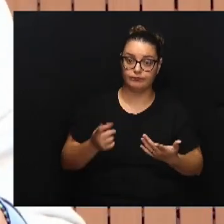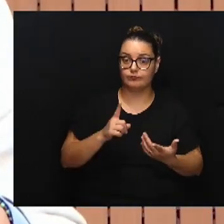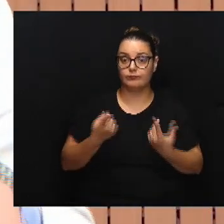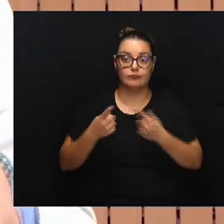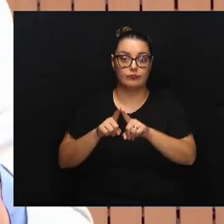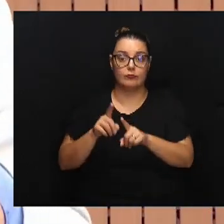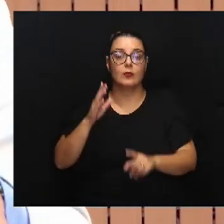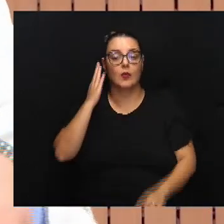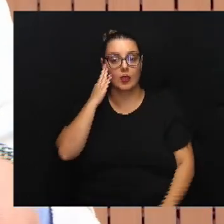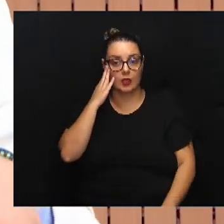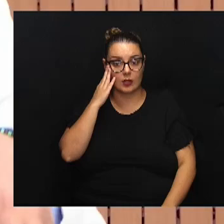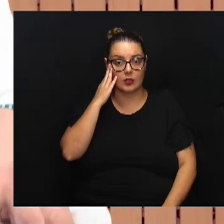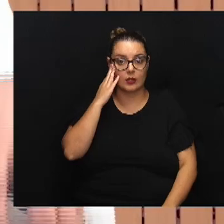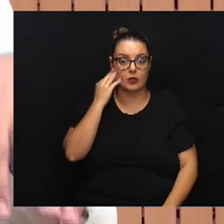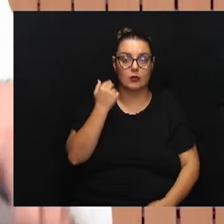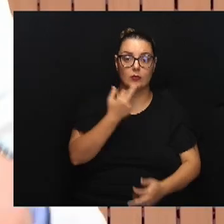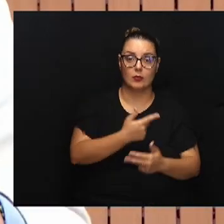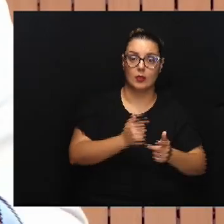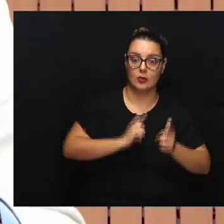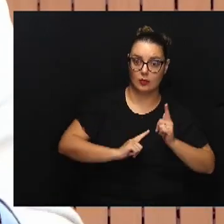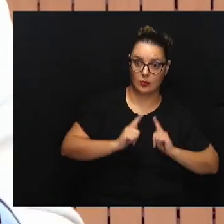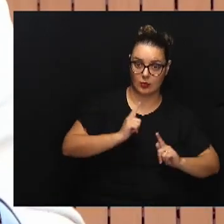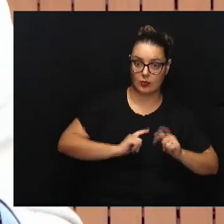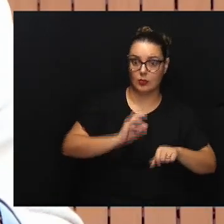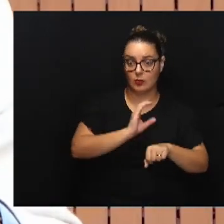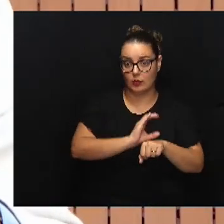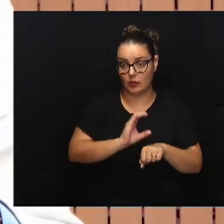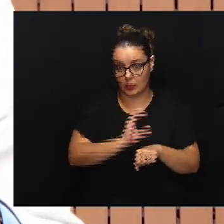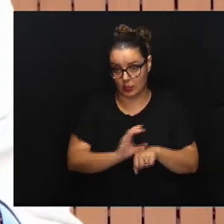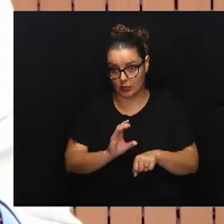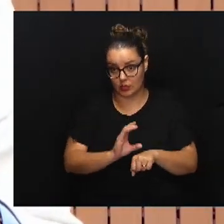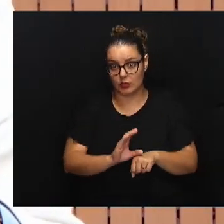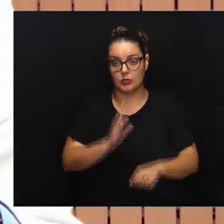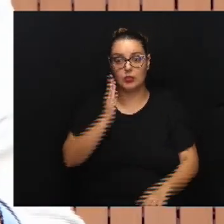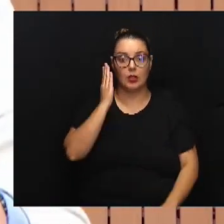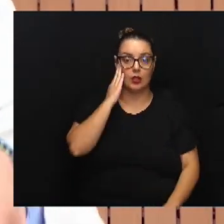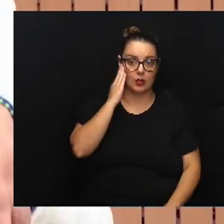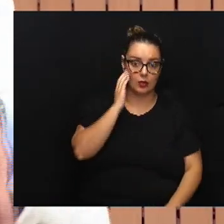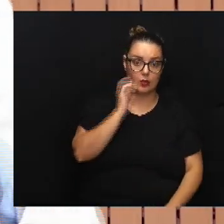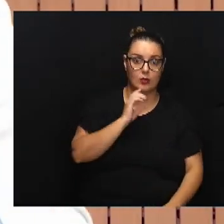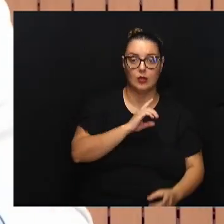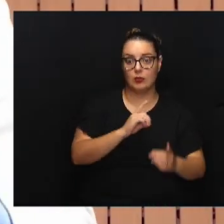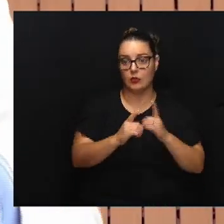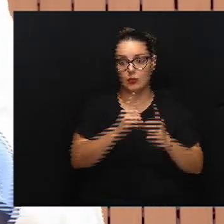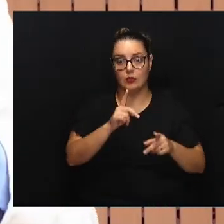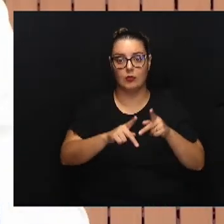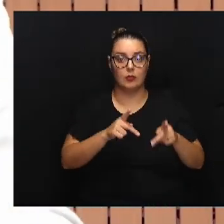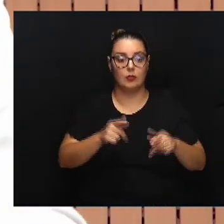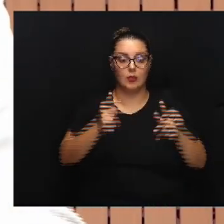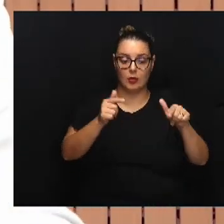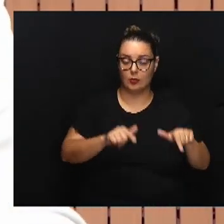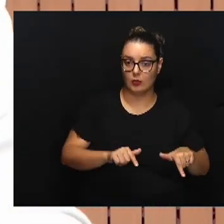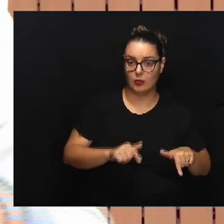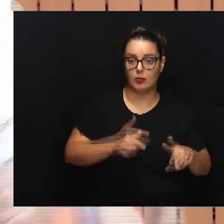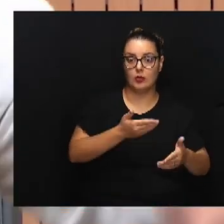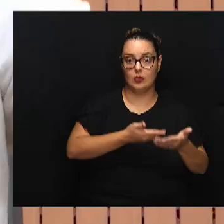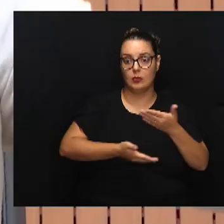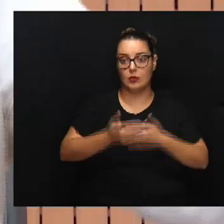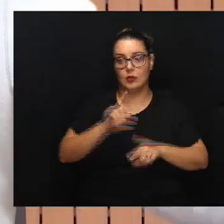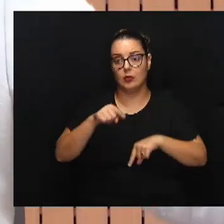nós sabemos que uma coisa é gestar um cursinho, você já conhece a dinâmica, o público, o território, onde está articulado. Outra